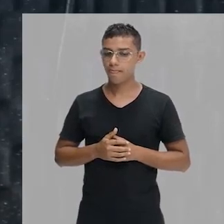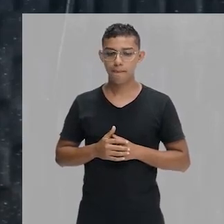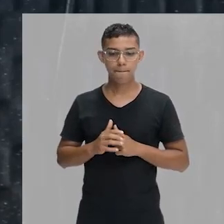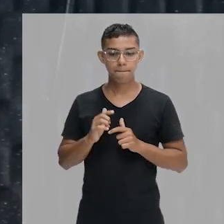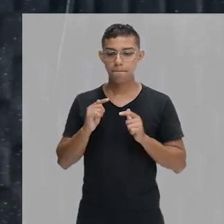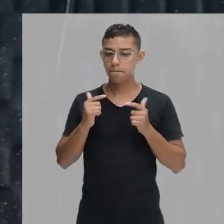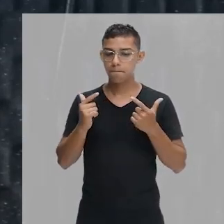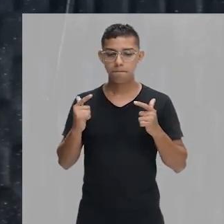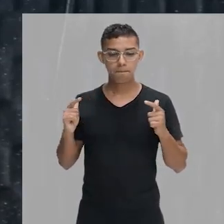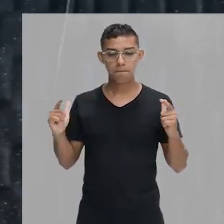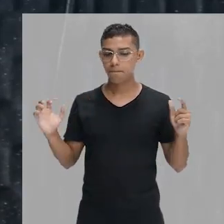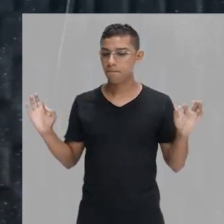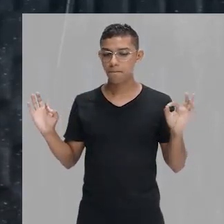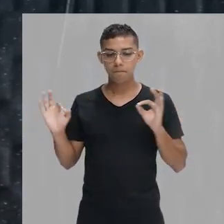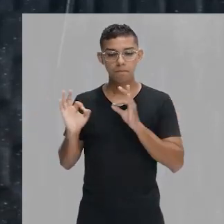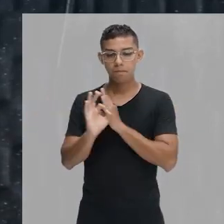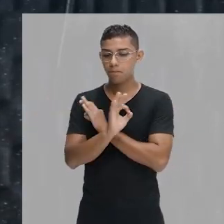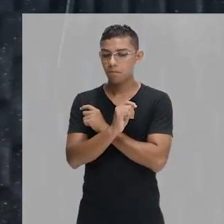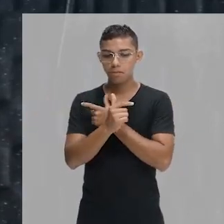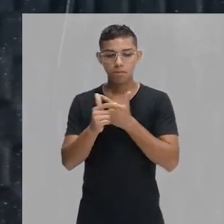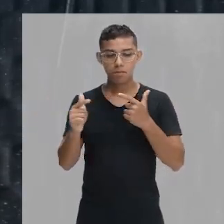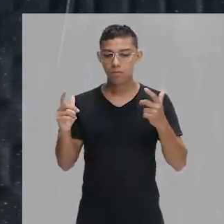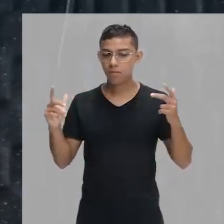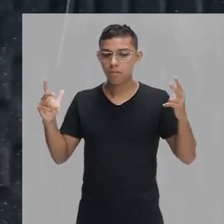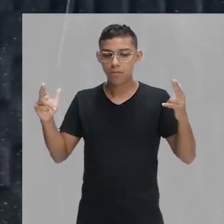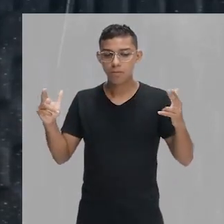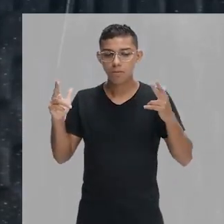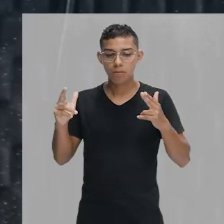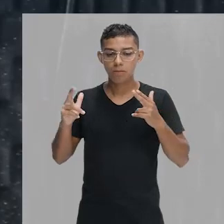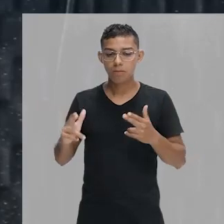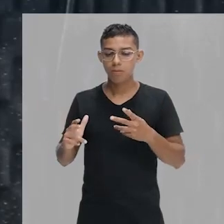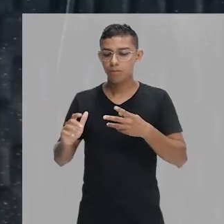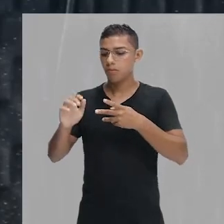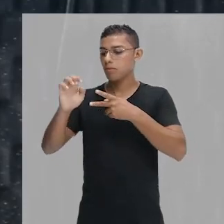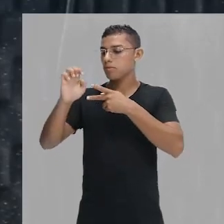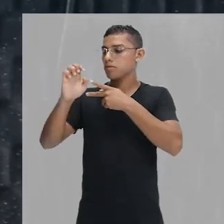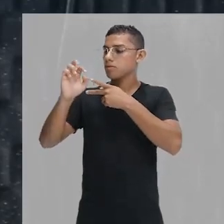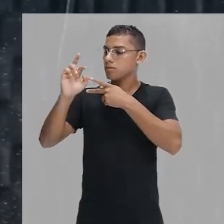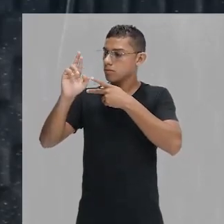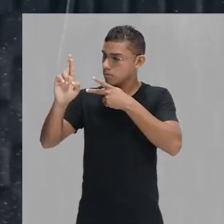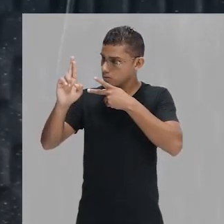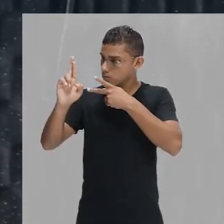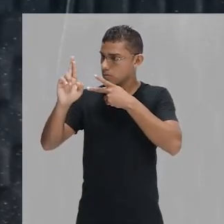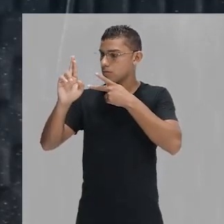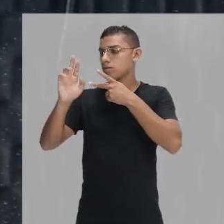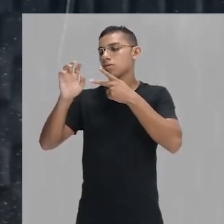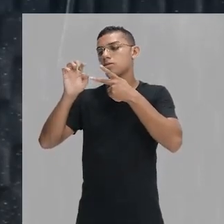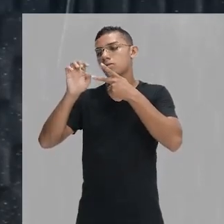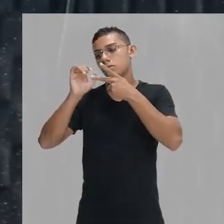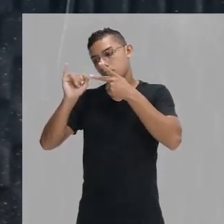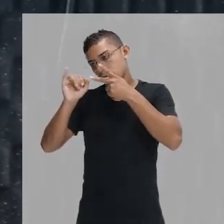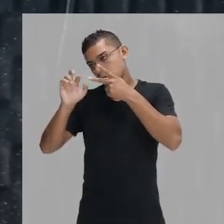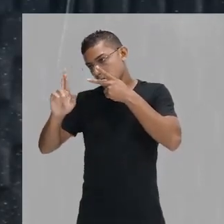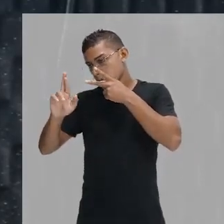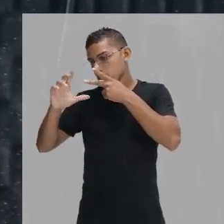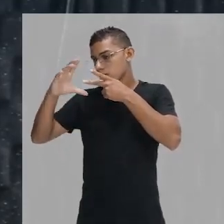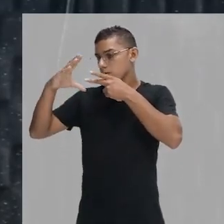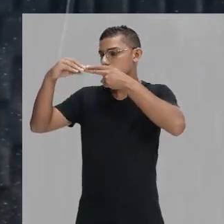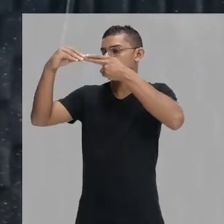não tem diferença. Tanto a conjugação de segunda terminação